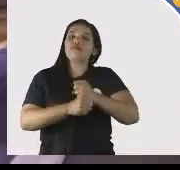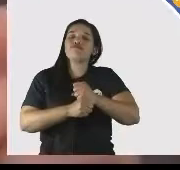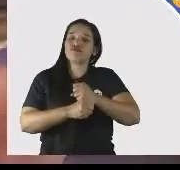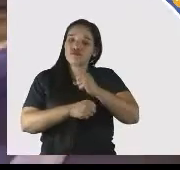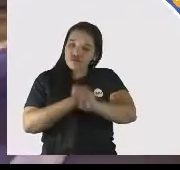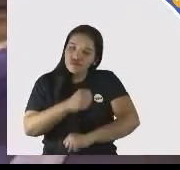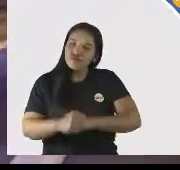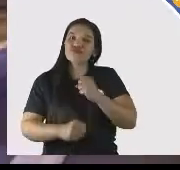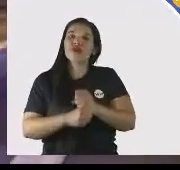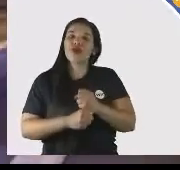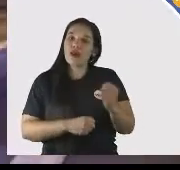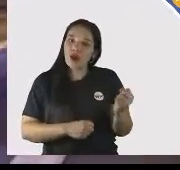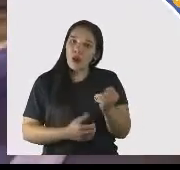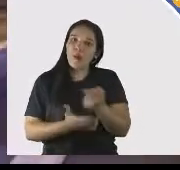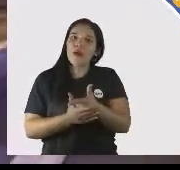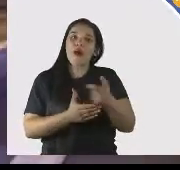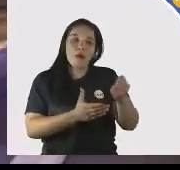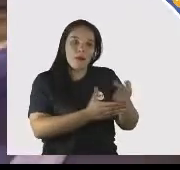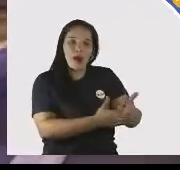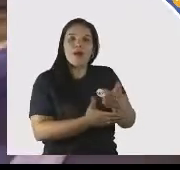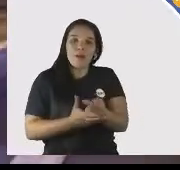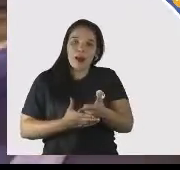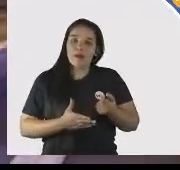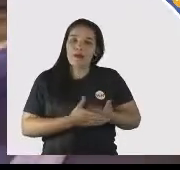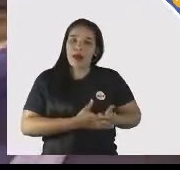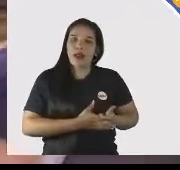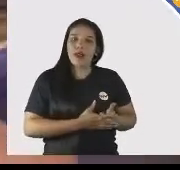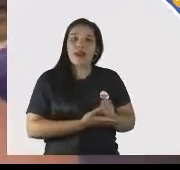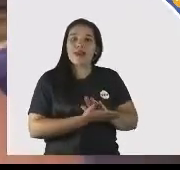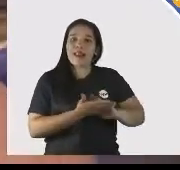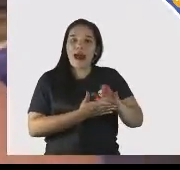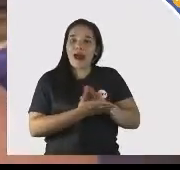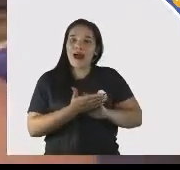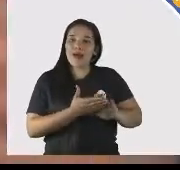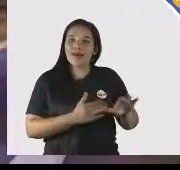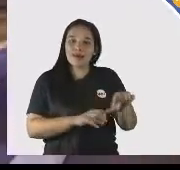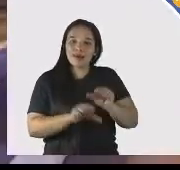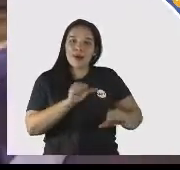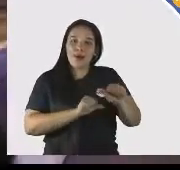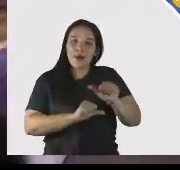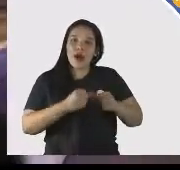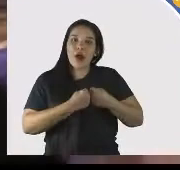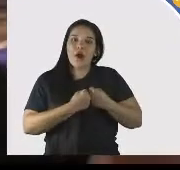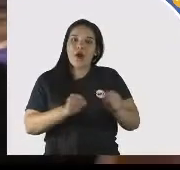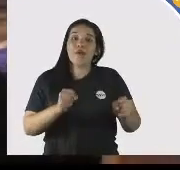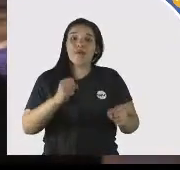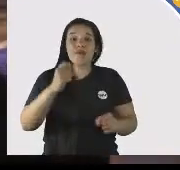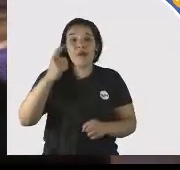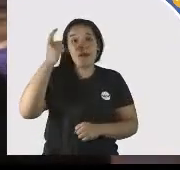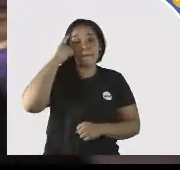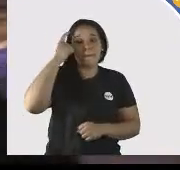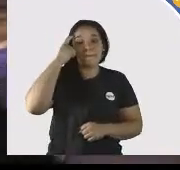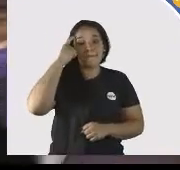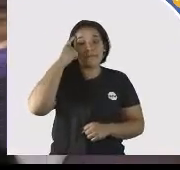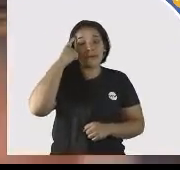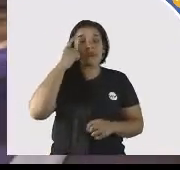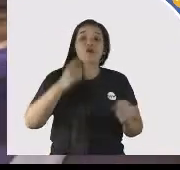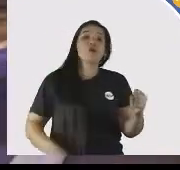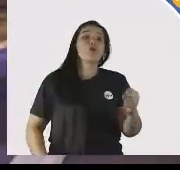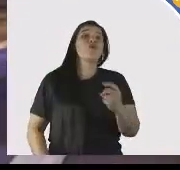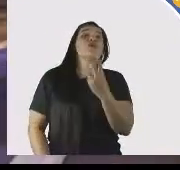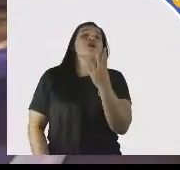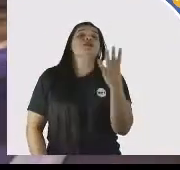fica dois anos sem renovar praticamente nada imagina quantidade de veículos que precisam ser